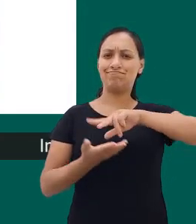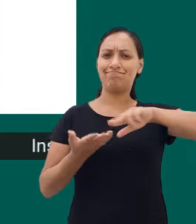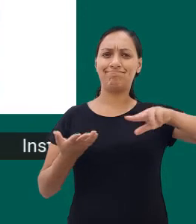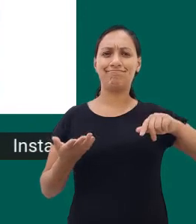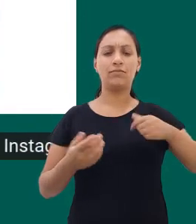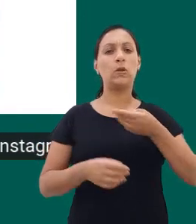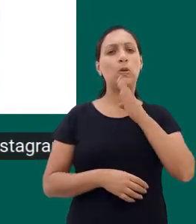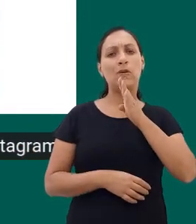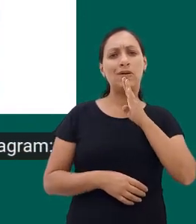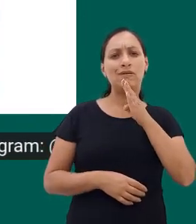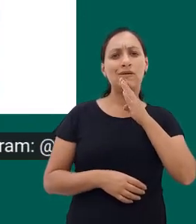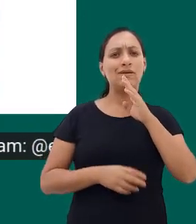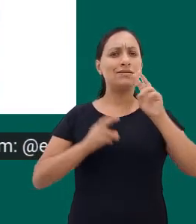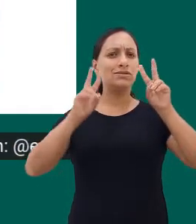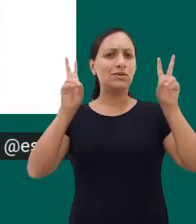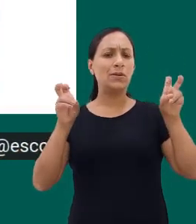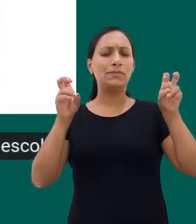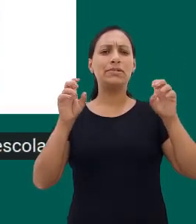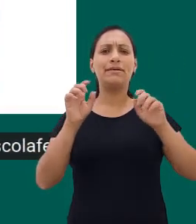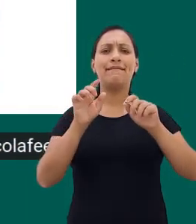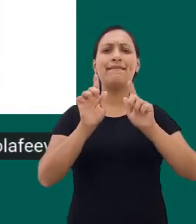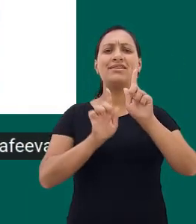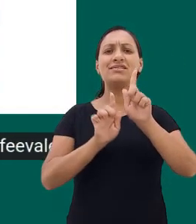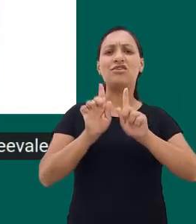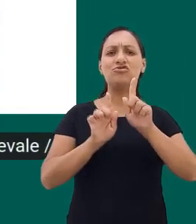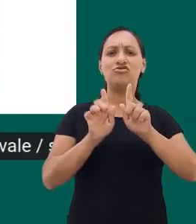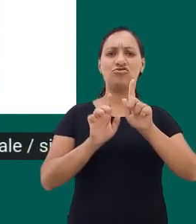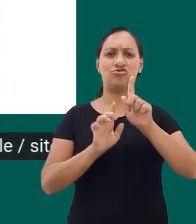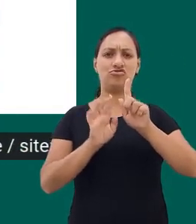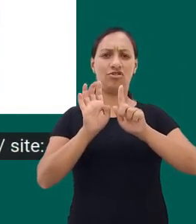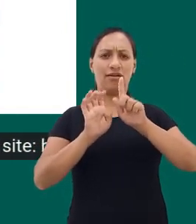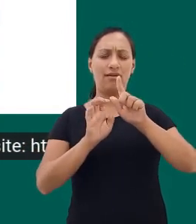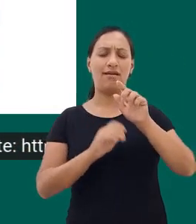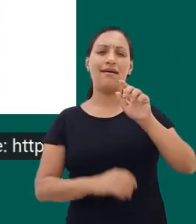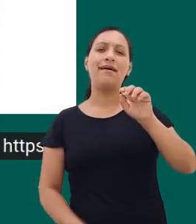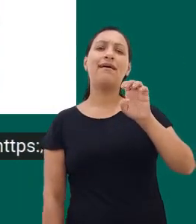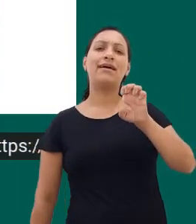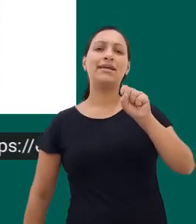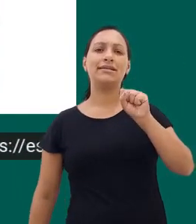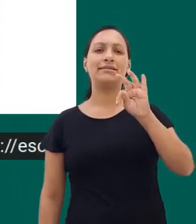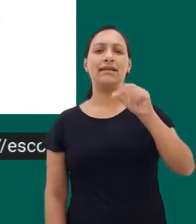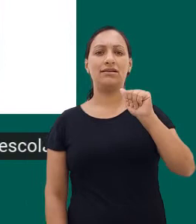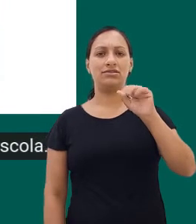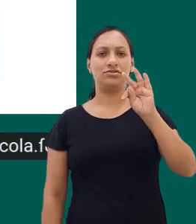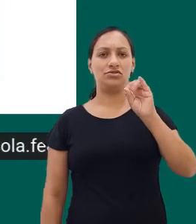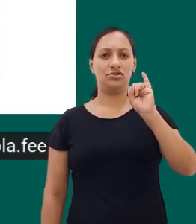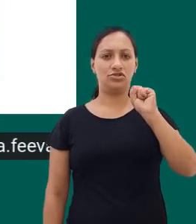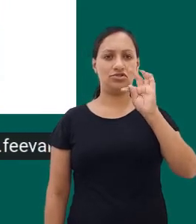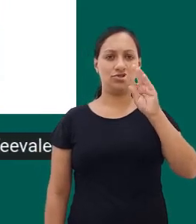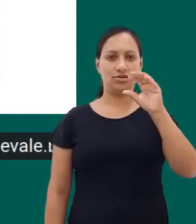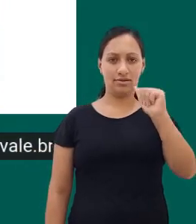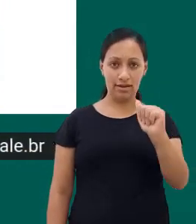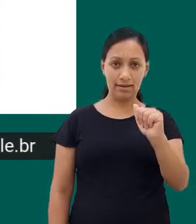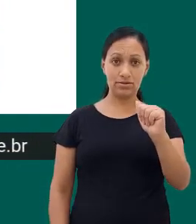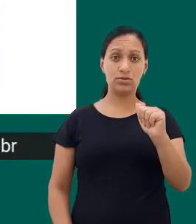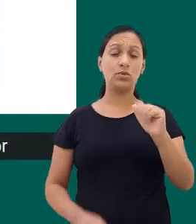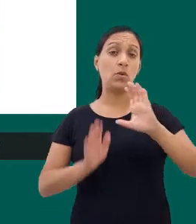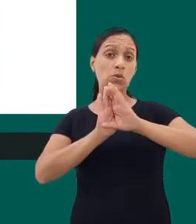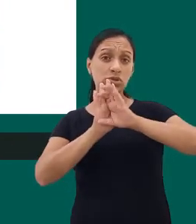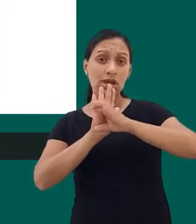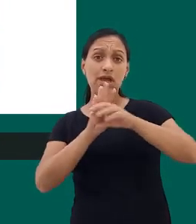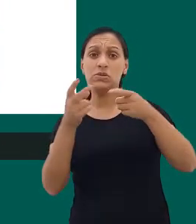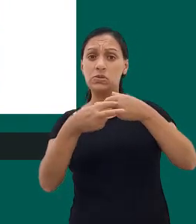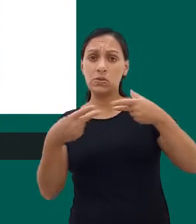conhecessem a estatística, através de documentários, com os conceitos da estatística, e aí depois eles fizeram uma